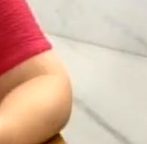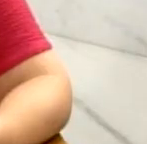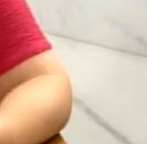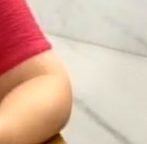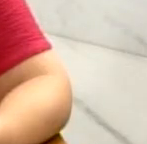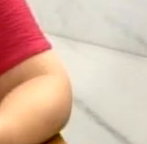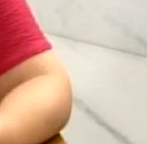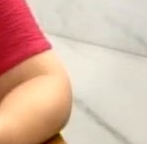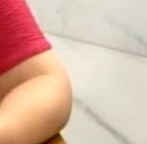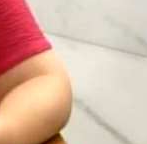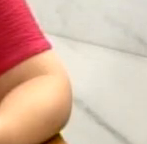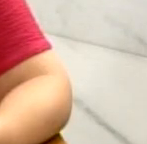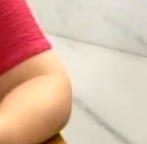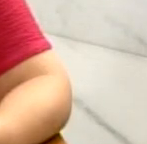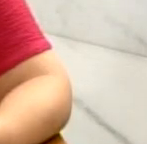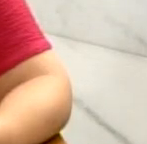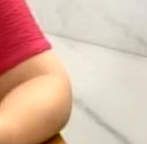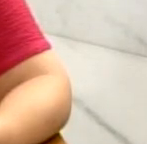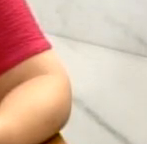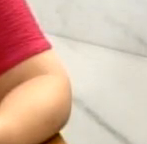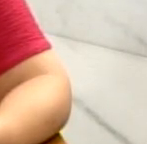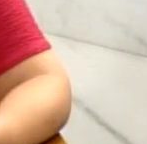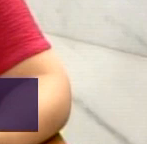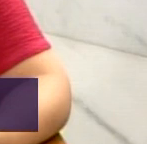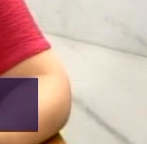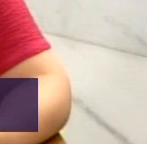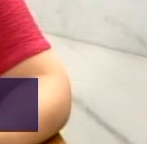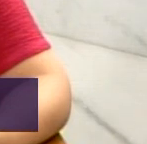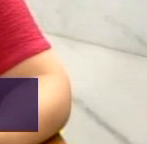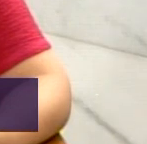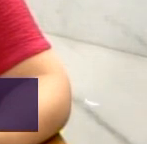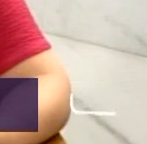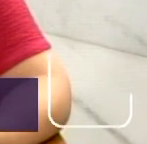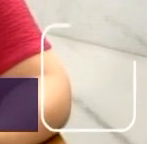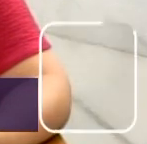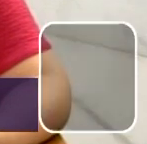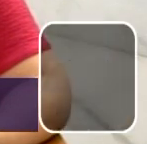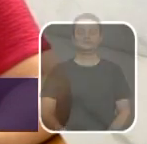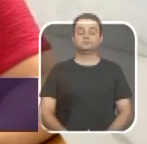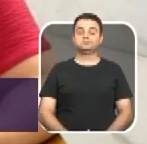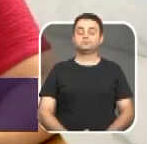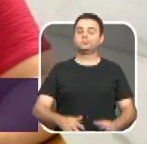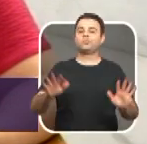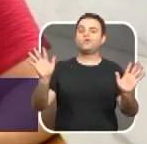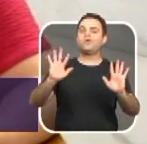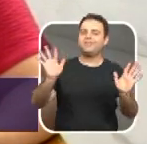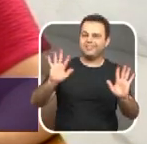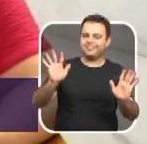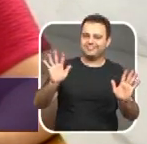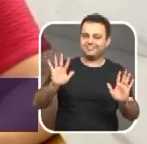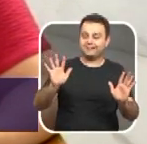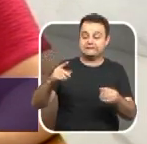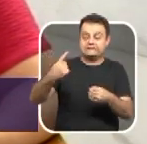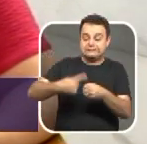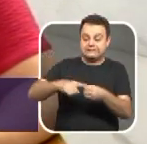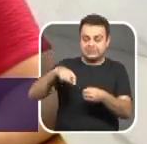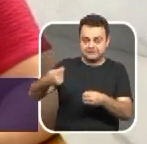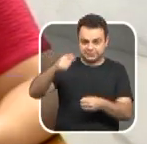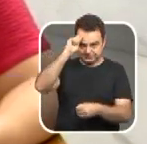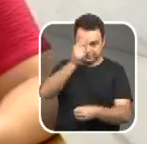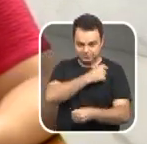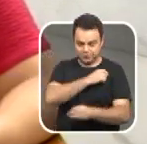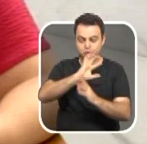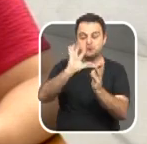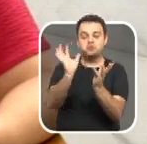Olá! Começa agora o Questão de Ordem, o espaço para você conhecer mais sobre os vereadores de São José do Rio Preto. E